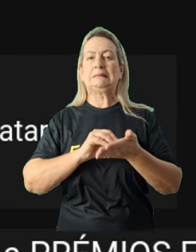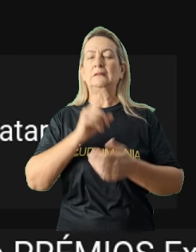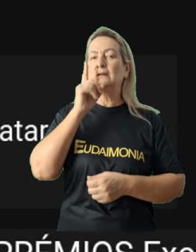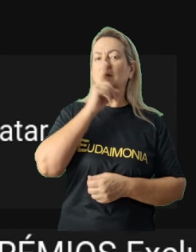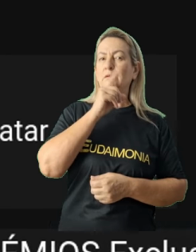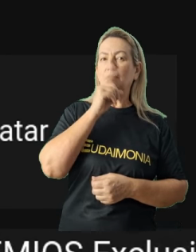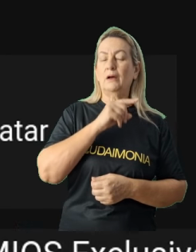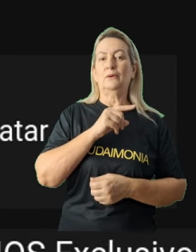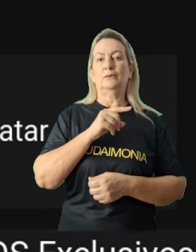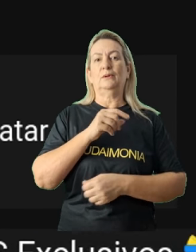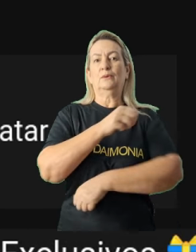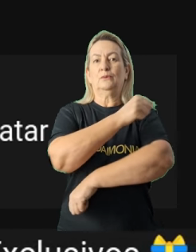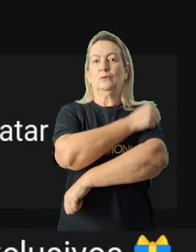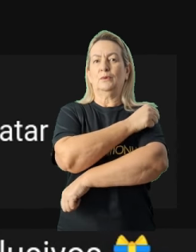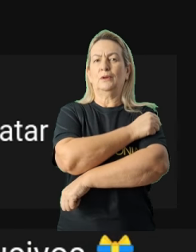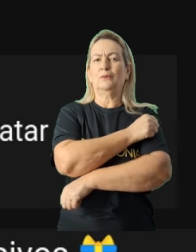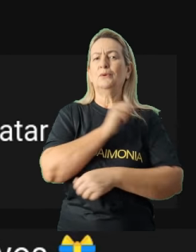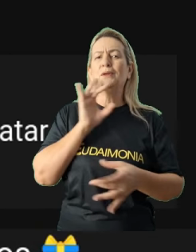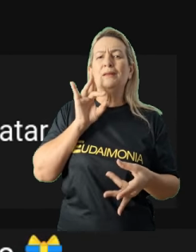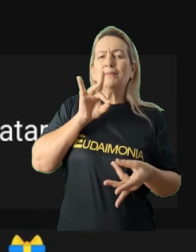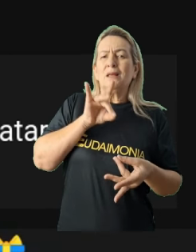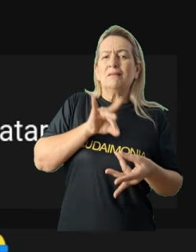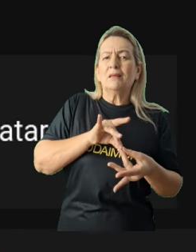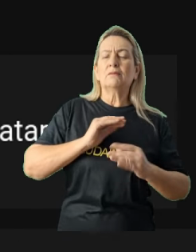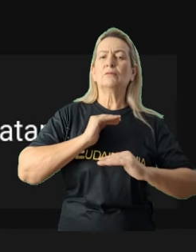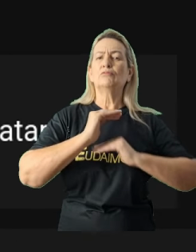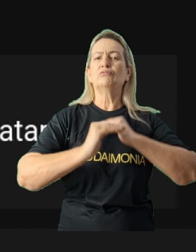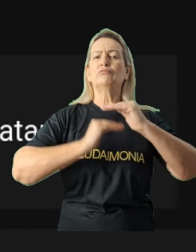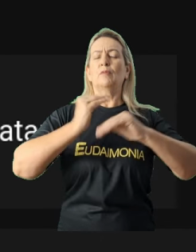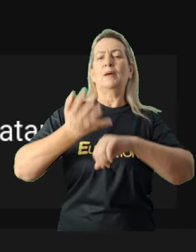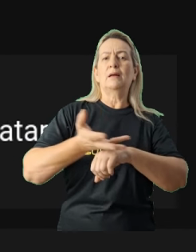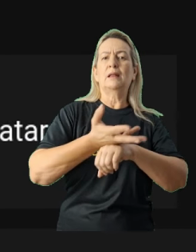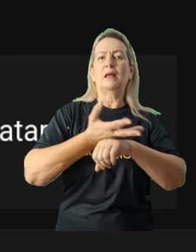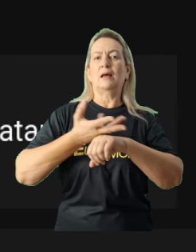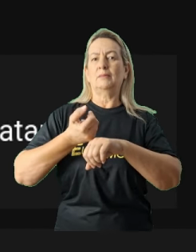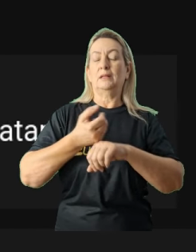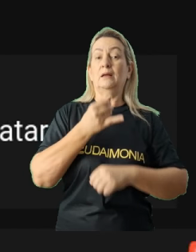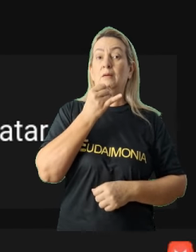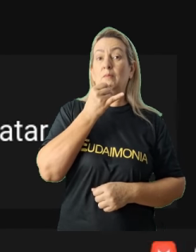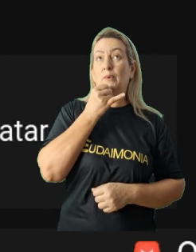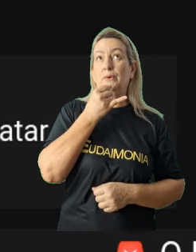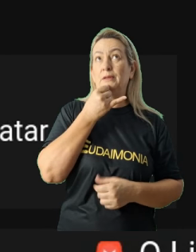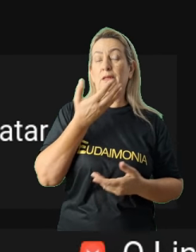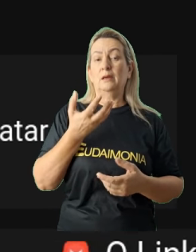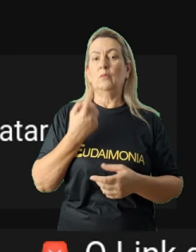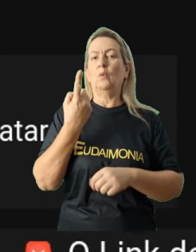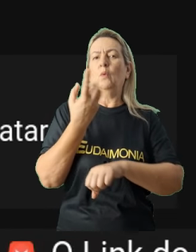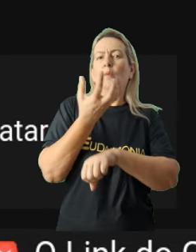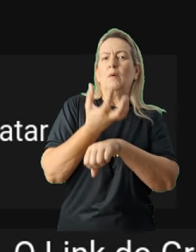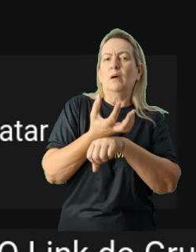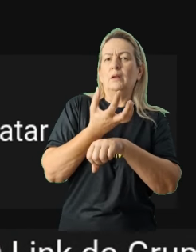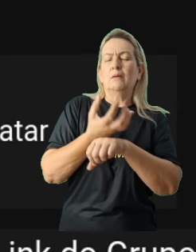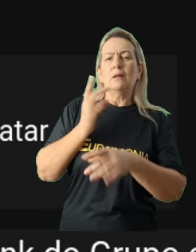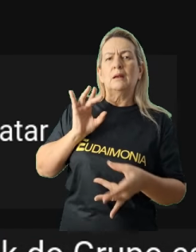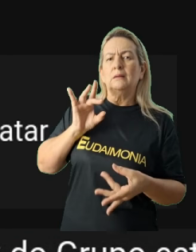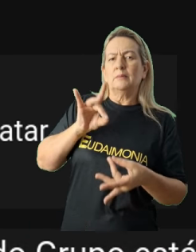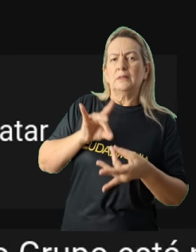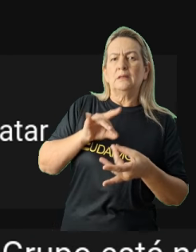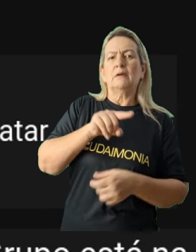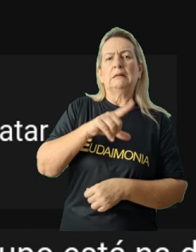do aluno em questões específicas no desenvolvimento de certas habilidades, no caso do trabalho com uma